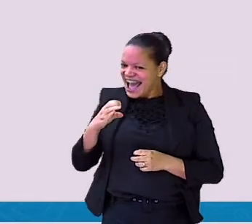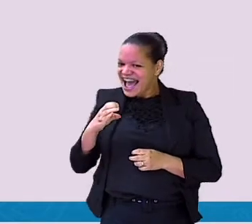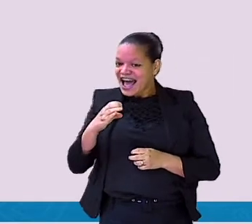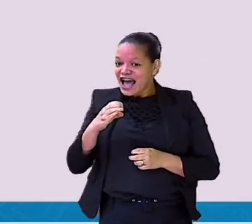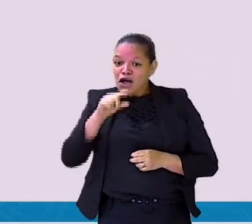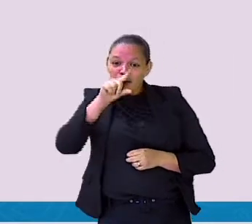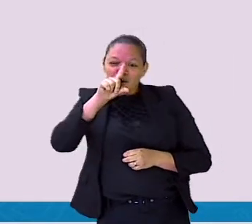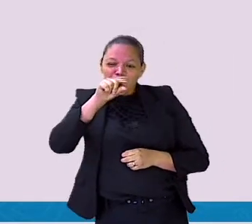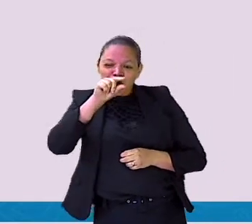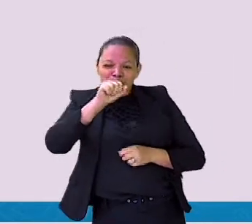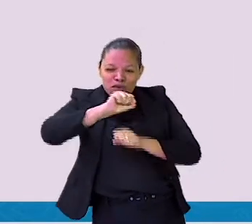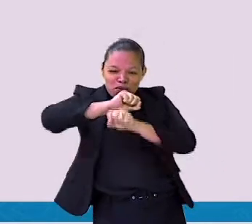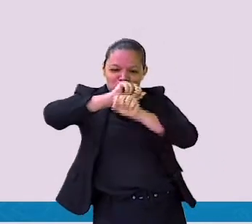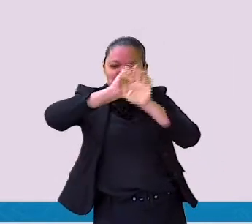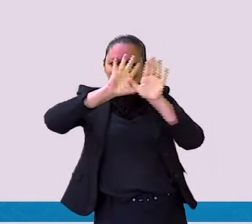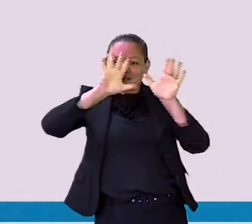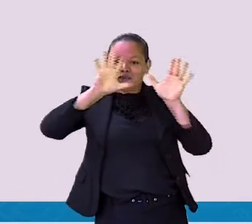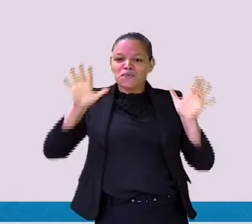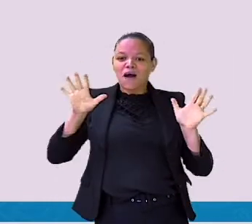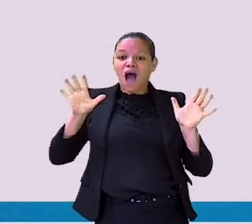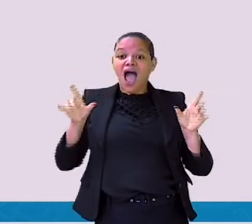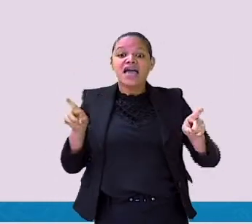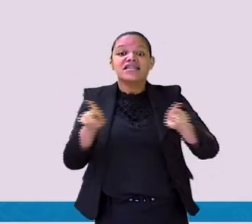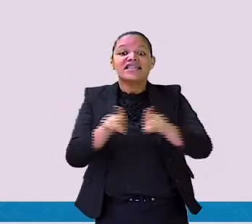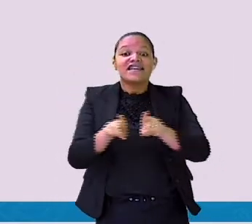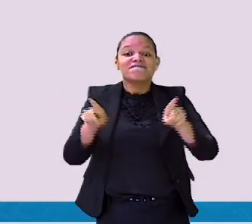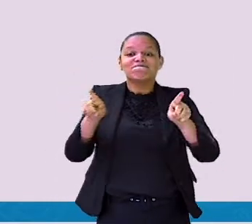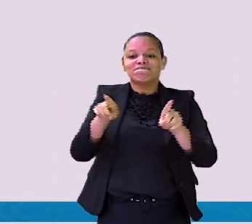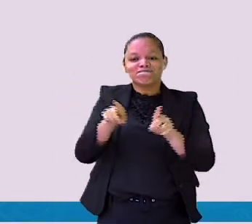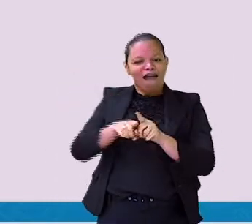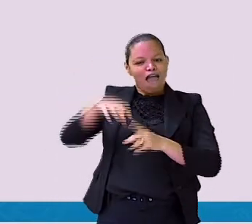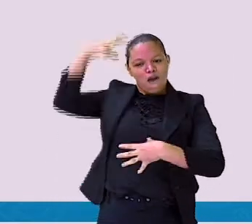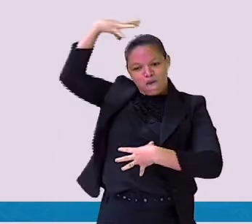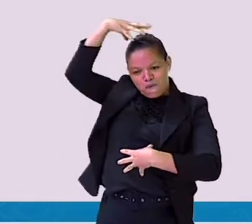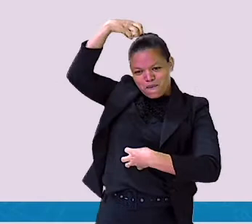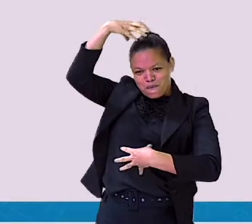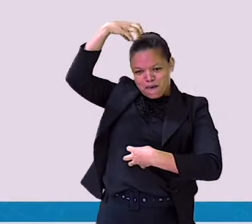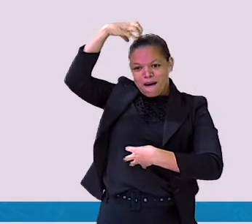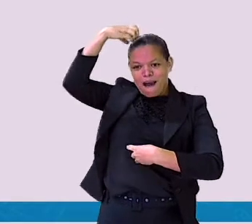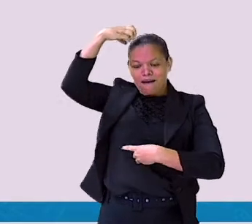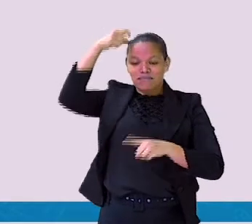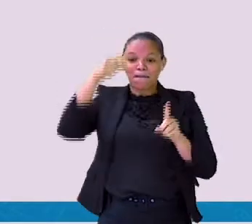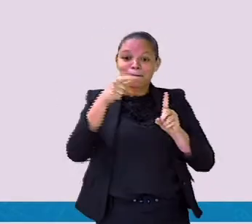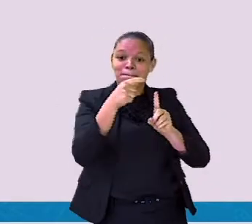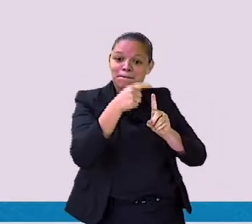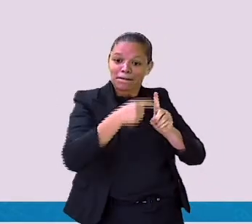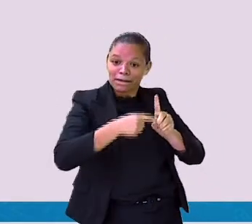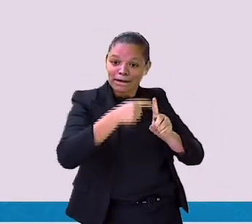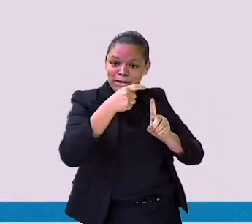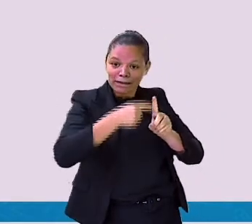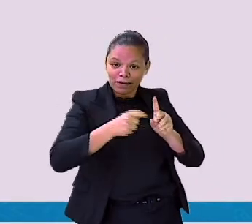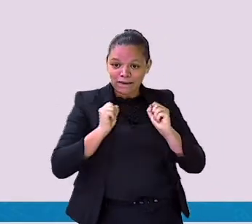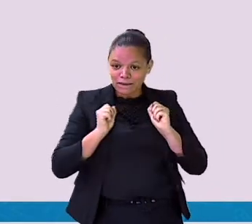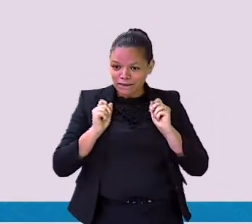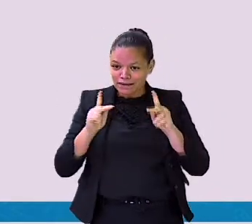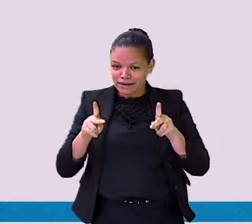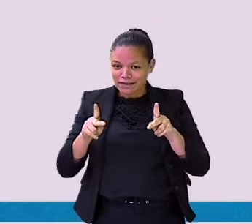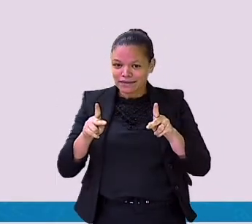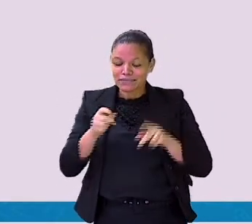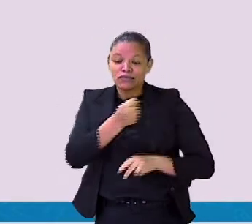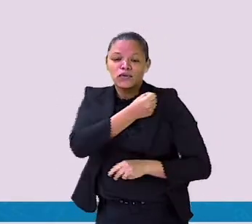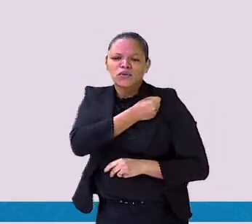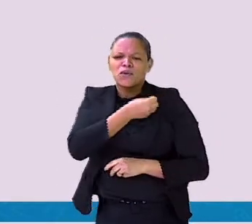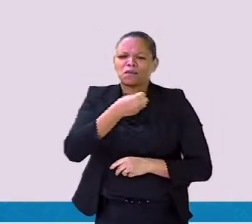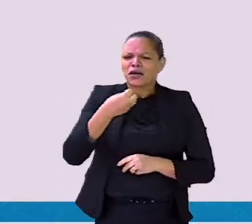pavão e o macaco. Estes são os personagens da nossa fábula.